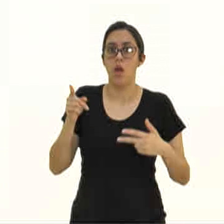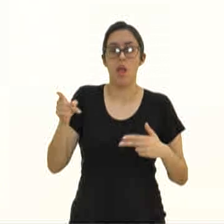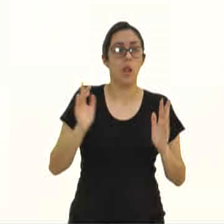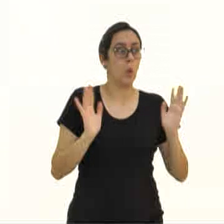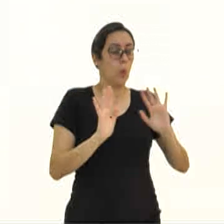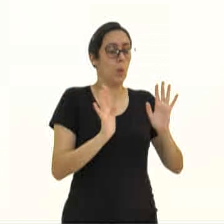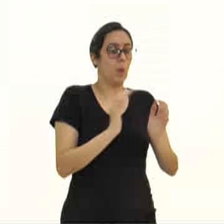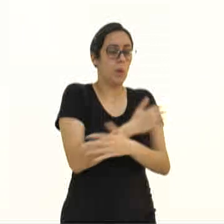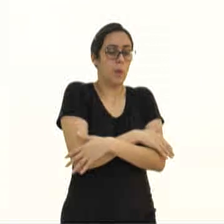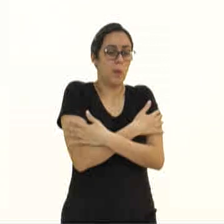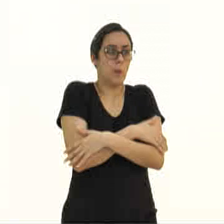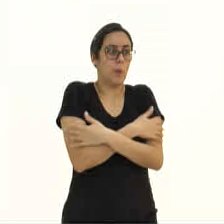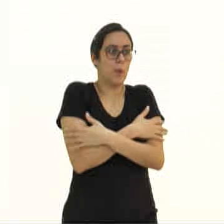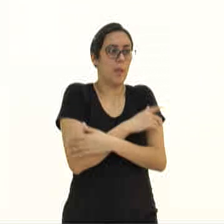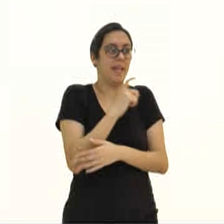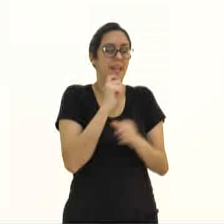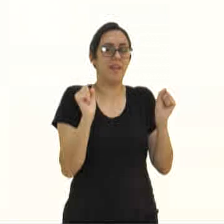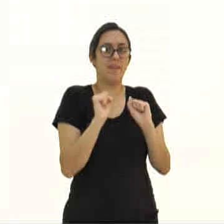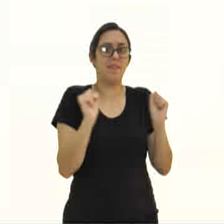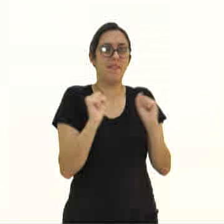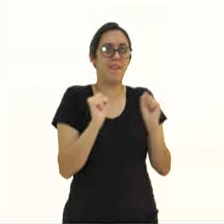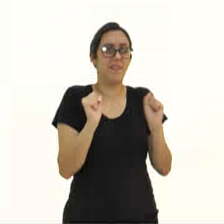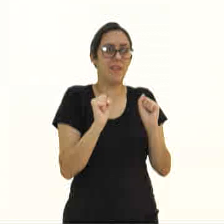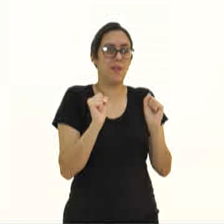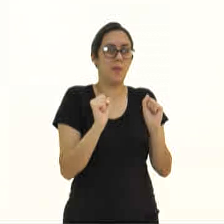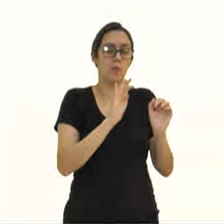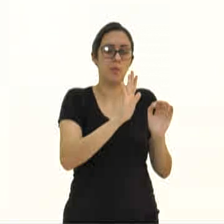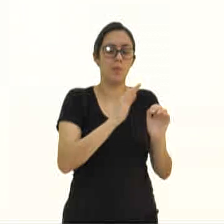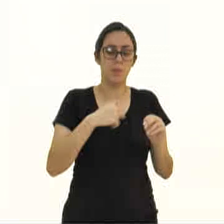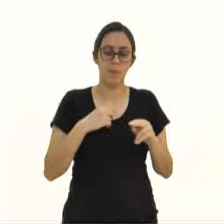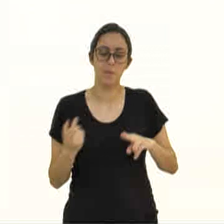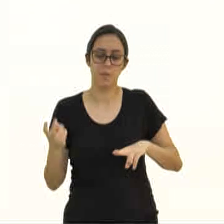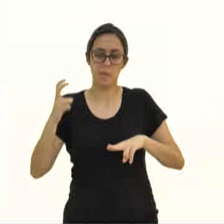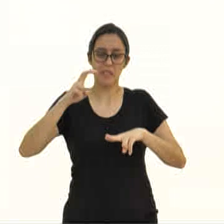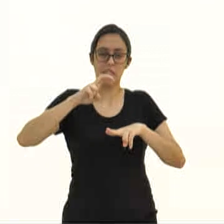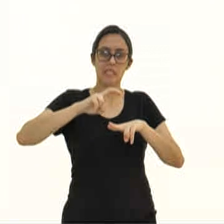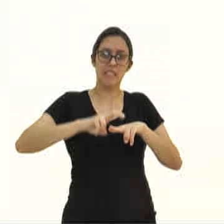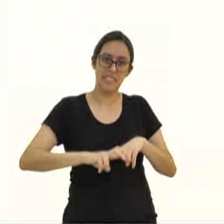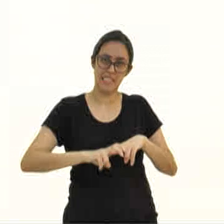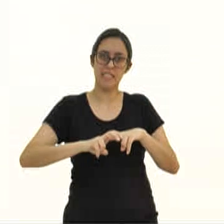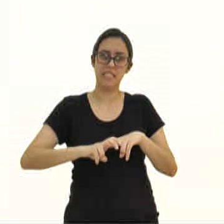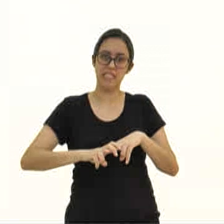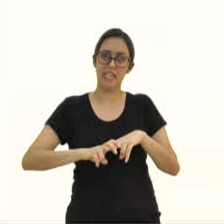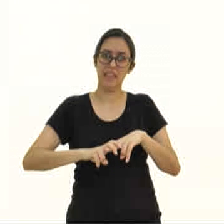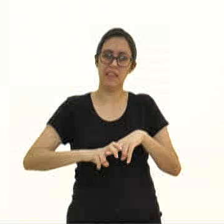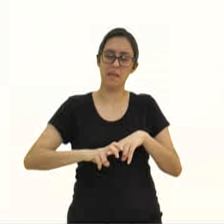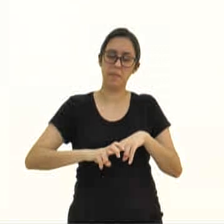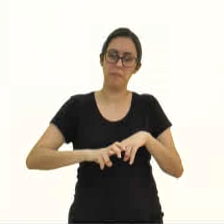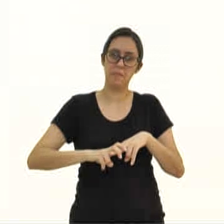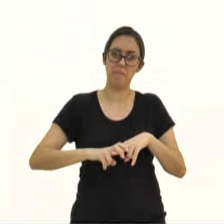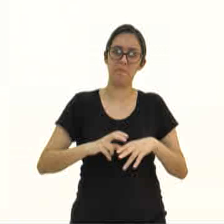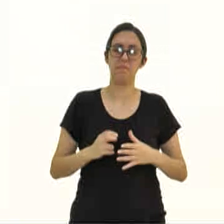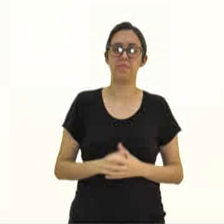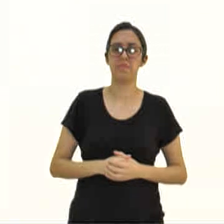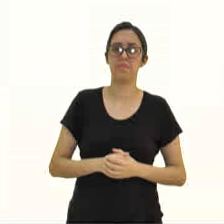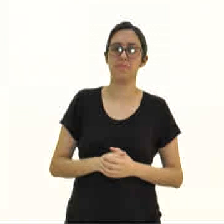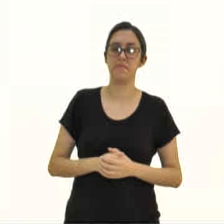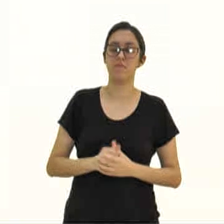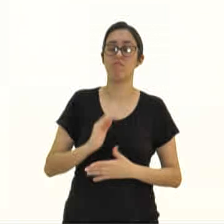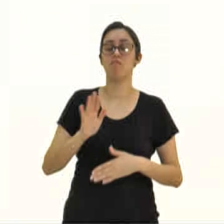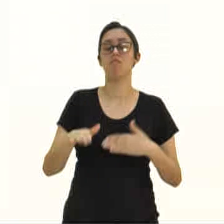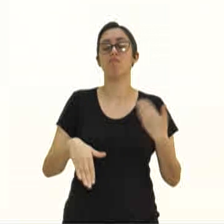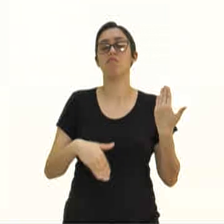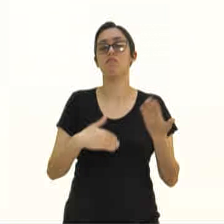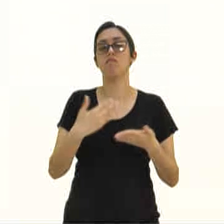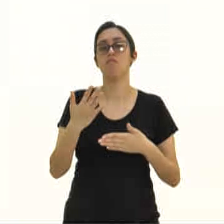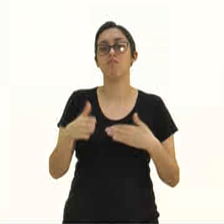frio, voltou as costas e foi sentar-se na cadeira onde me achara lendo. Dali relanceou